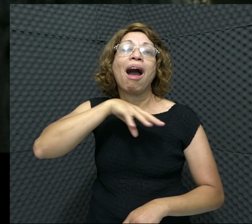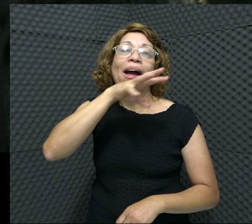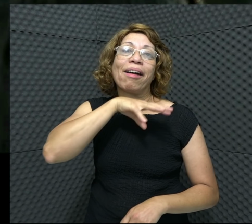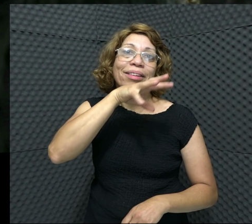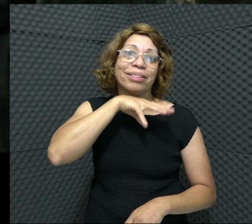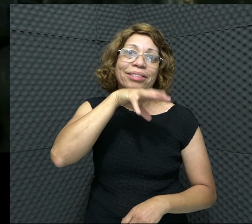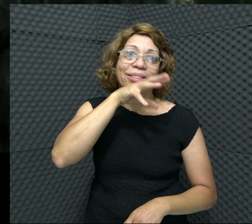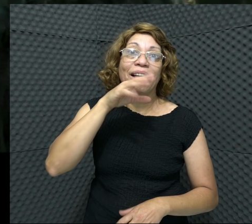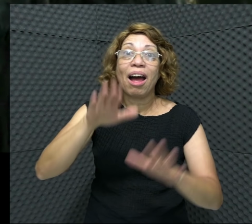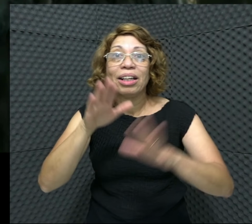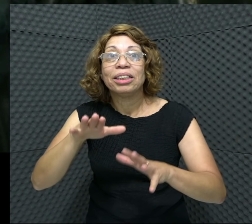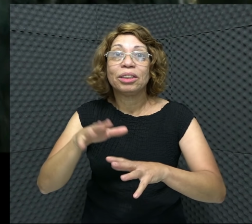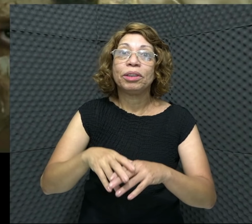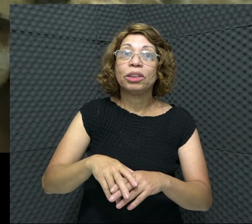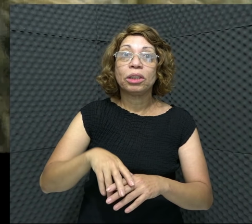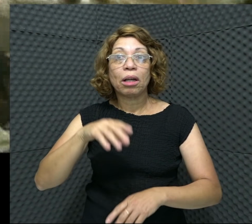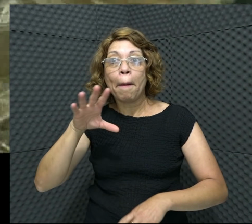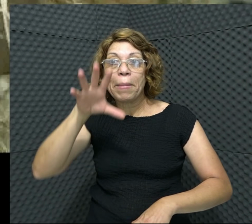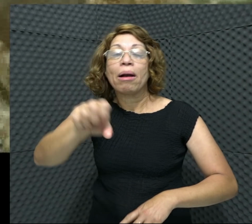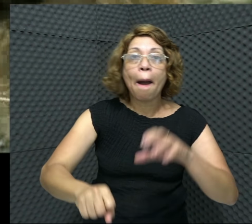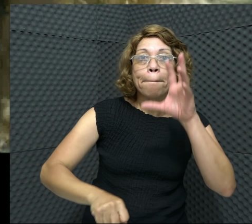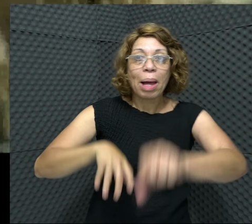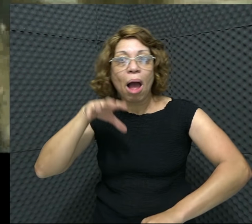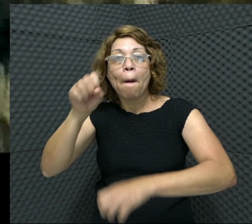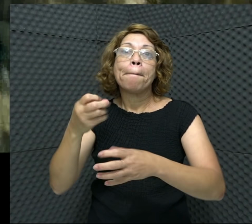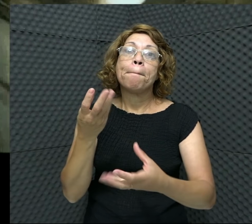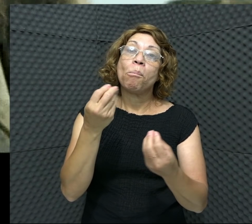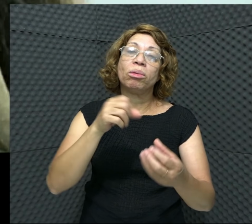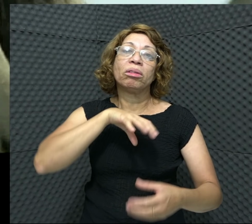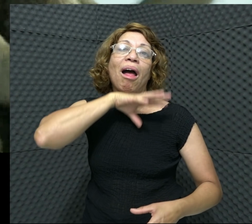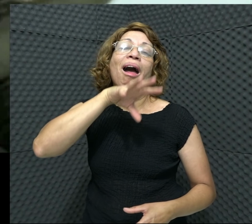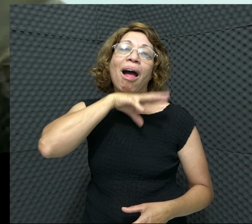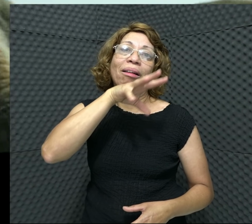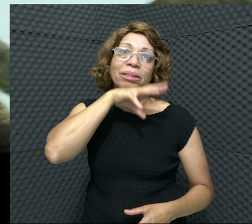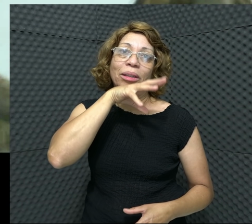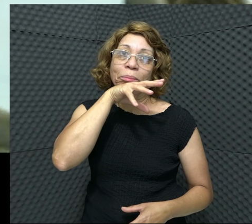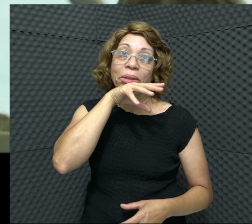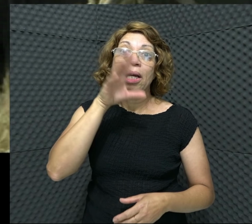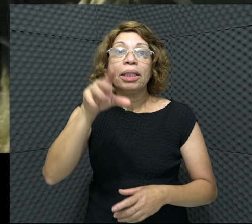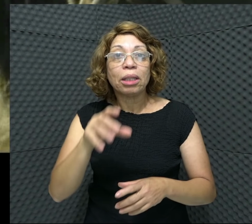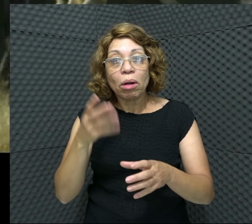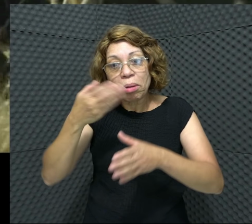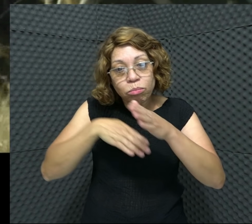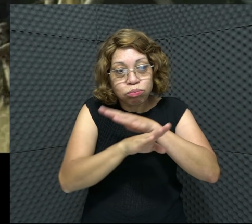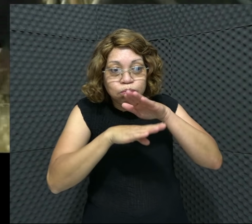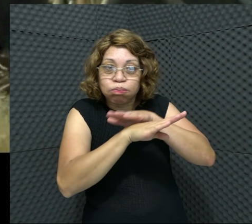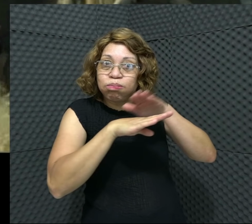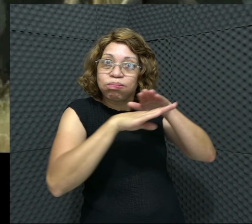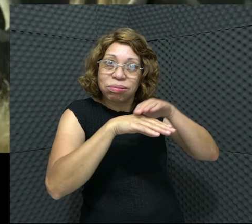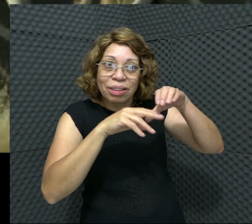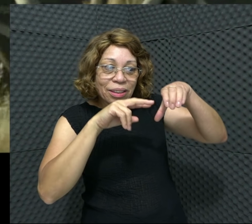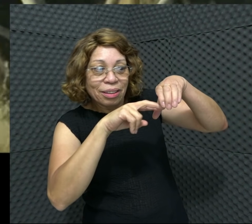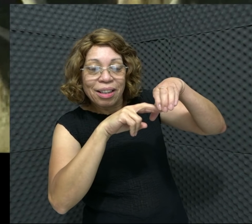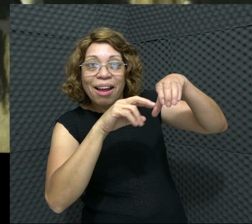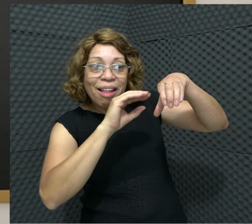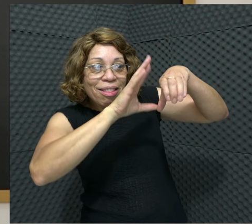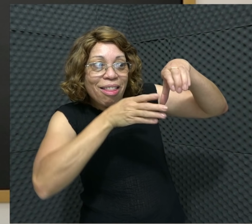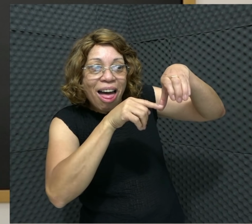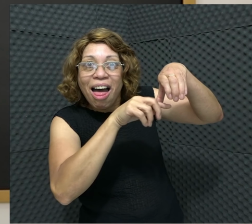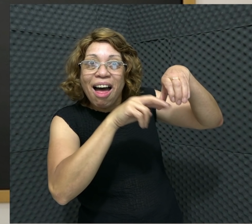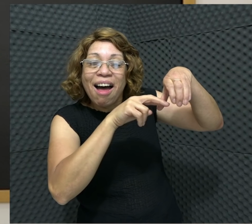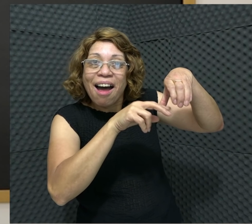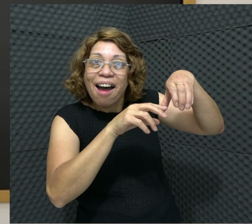animais. Muitas vezes eles caçavam mais de um animal, e era muito comum eles estocarem os alimentos dentro